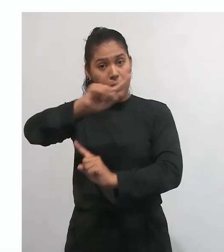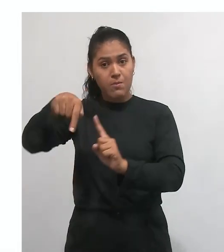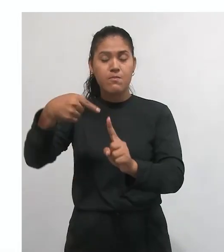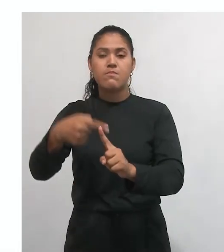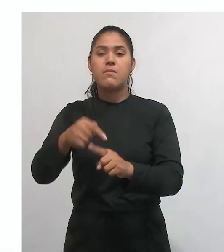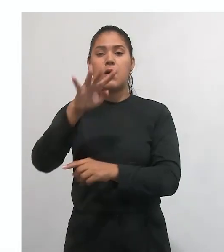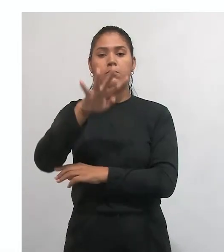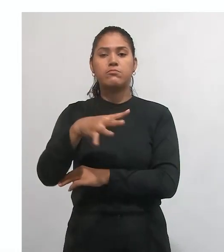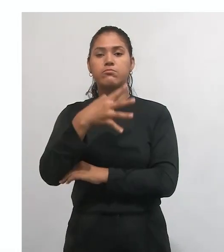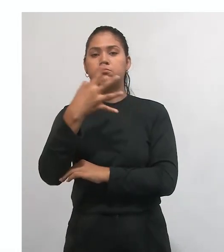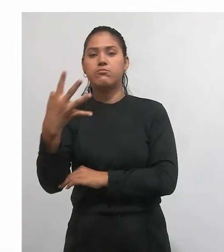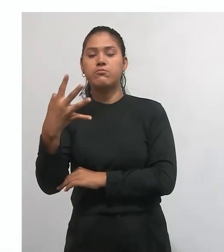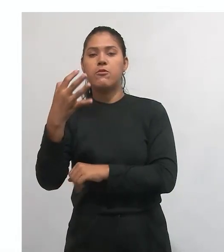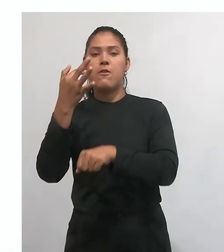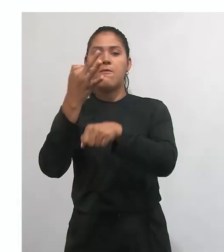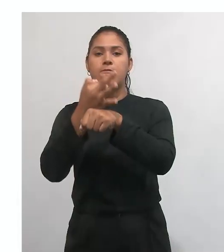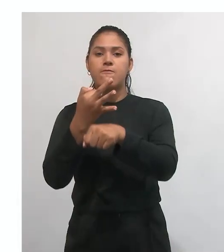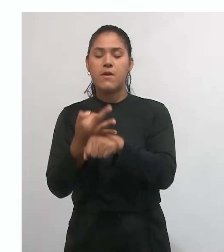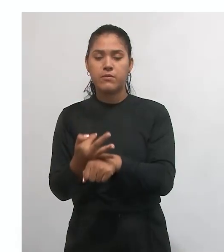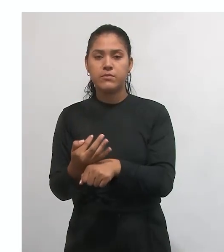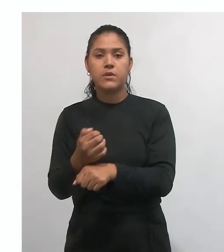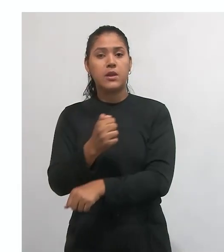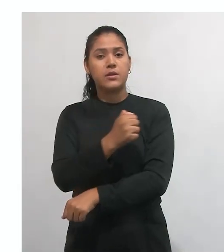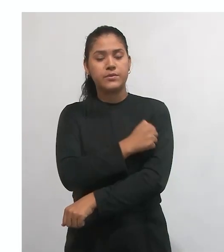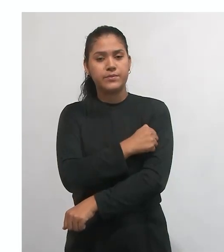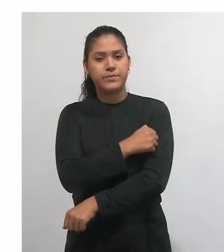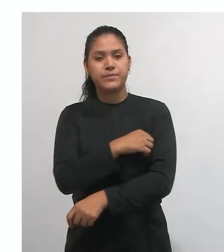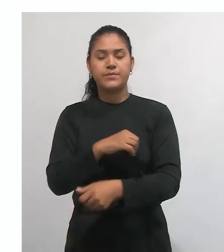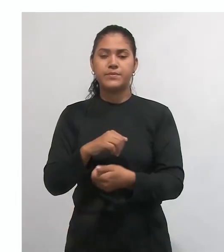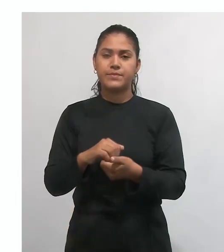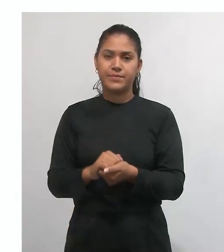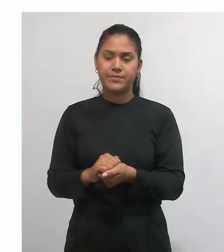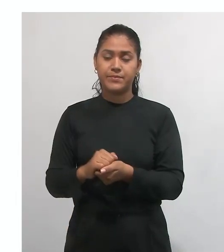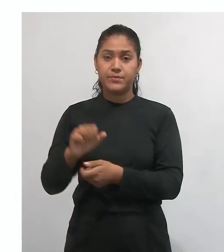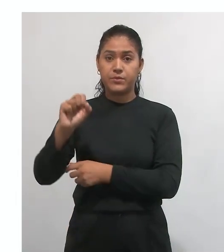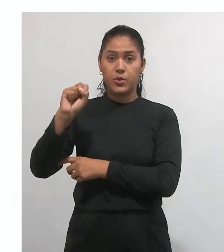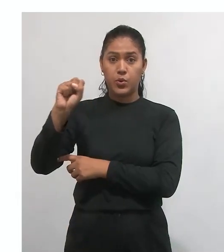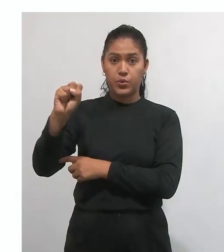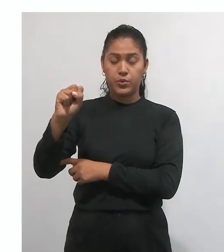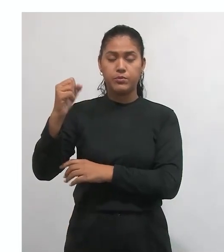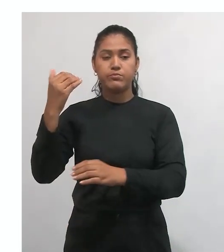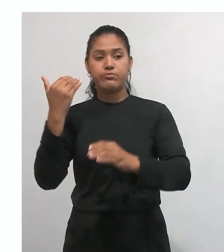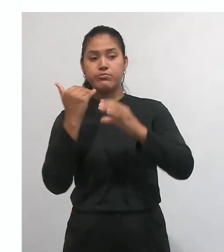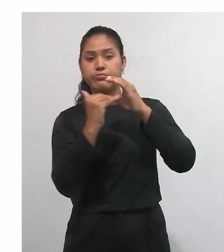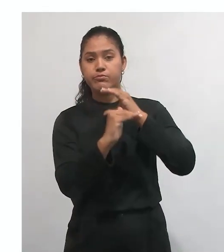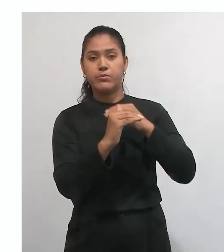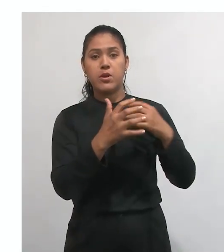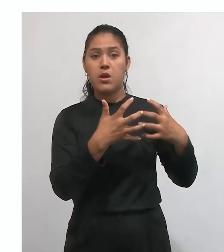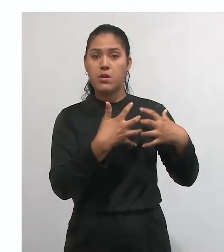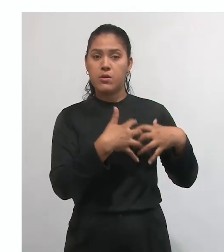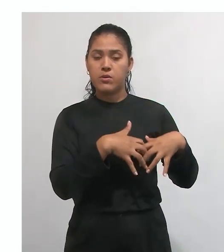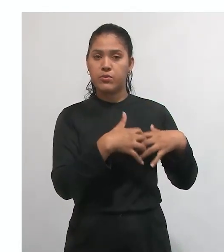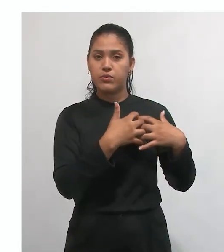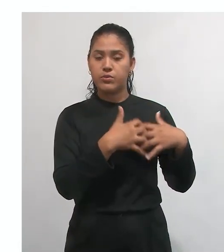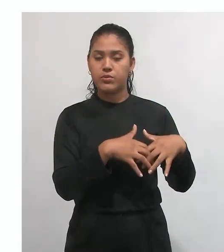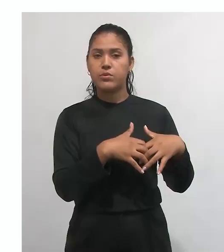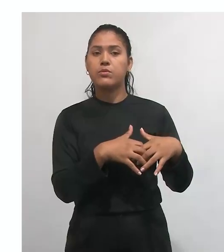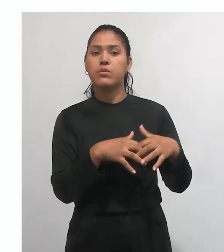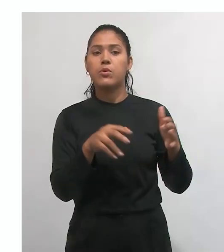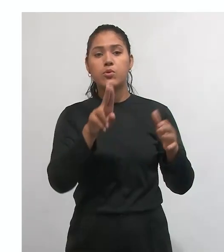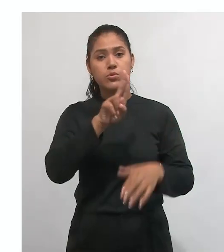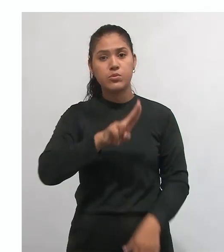frequência devidamente assinadas. Oitavo, enviar ao Instituto Federal de Rondônia, via